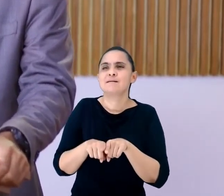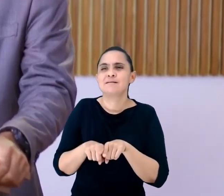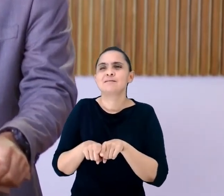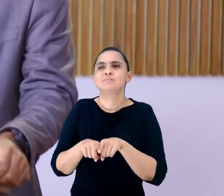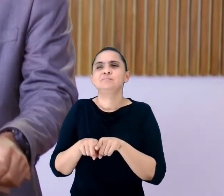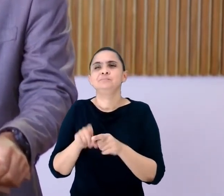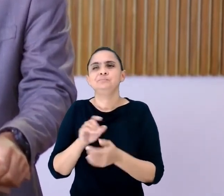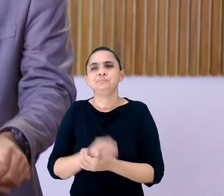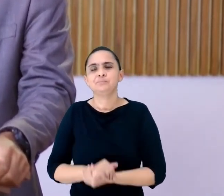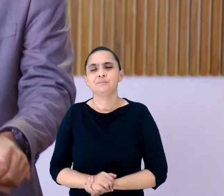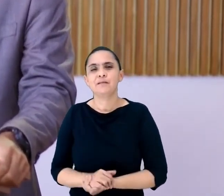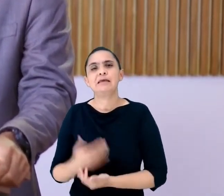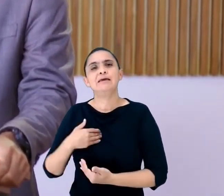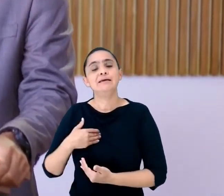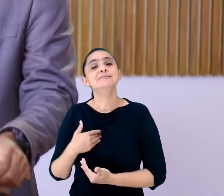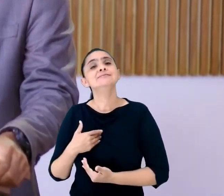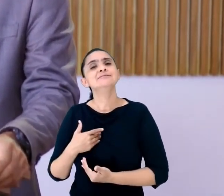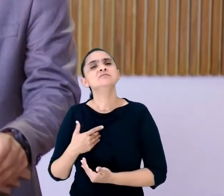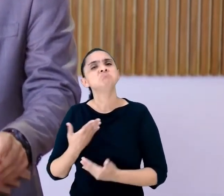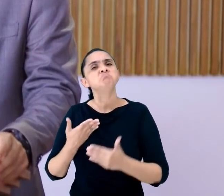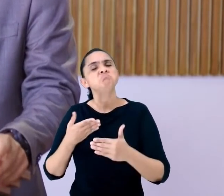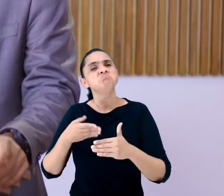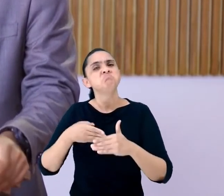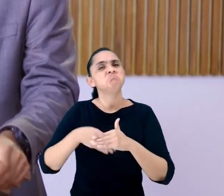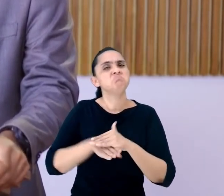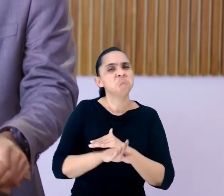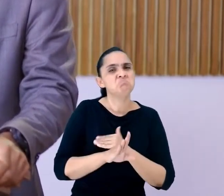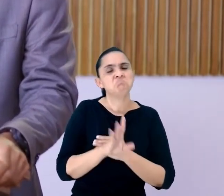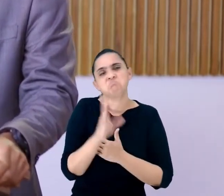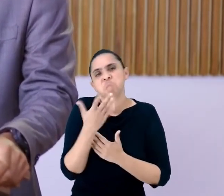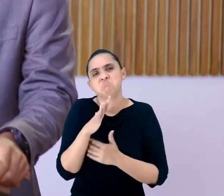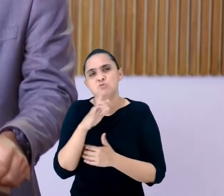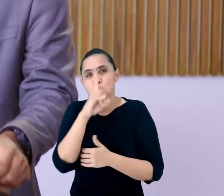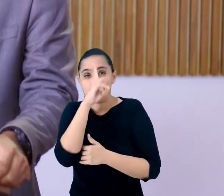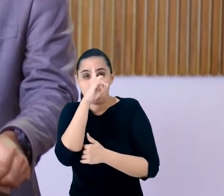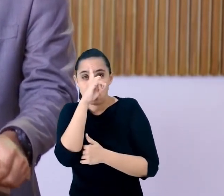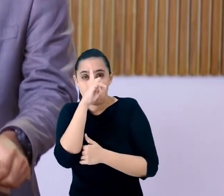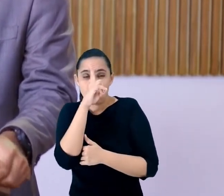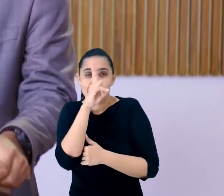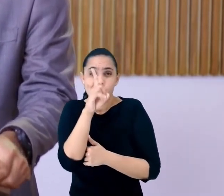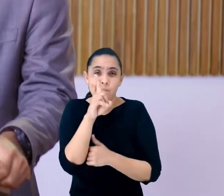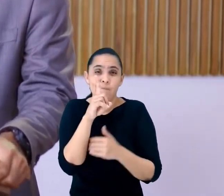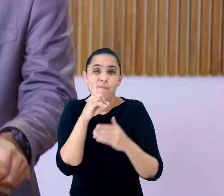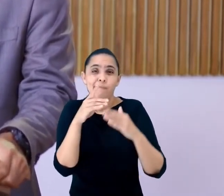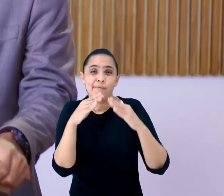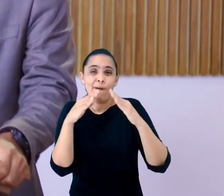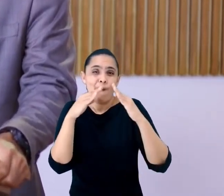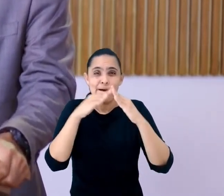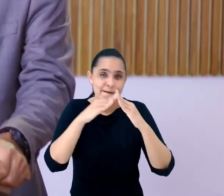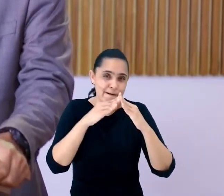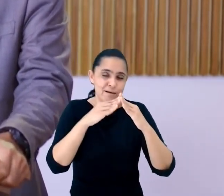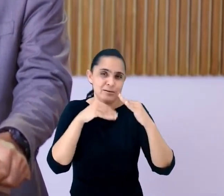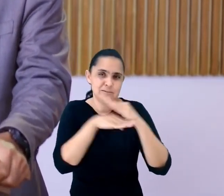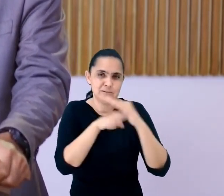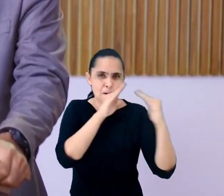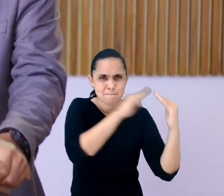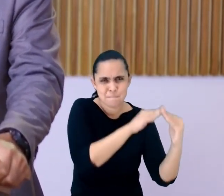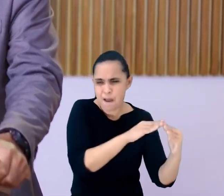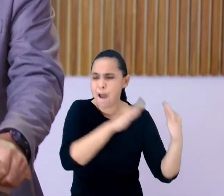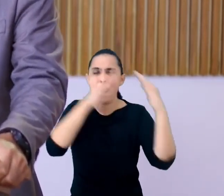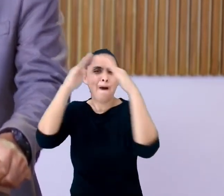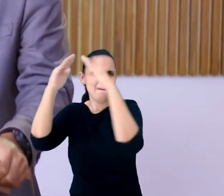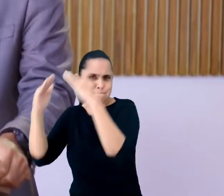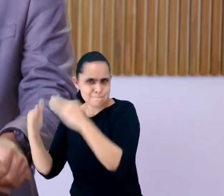em hospedagens que variavam entre 2 a 6 quilômetros uma da outra.